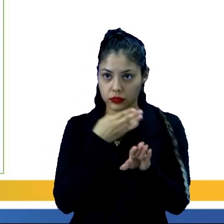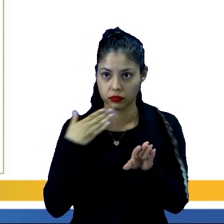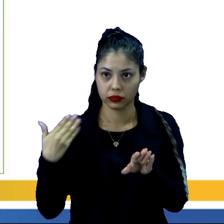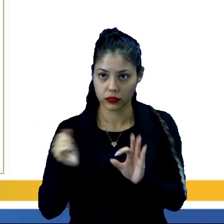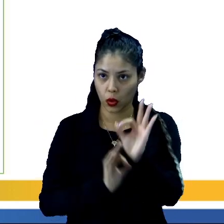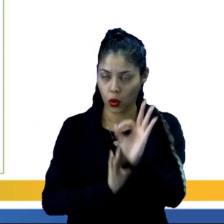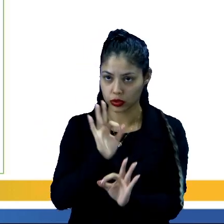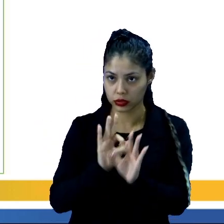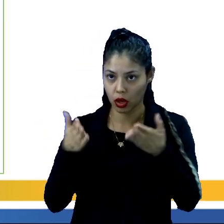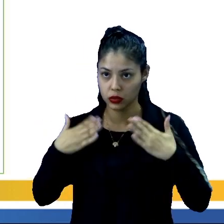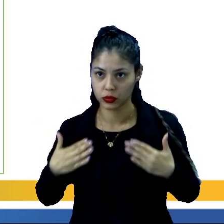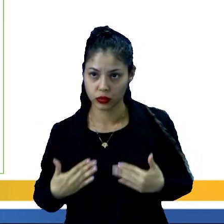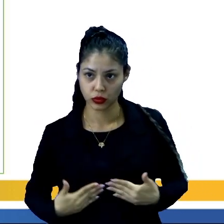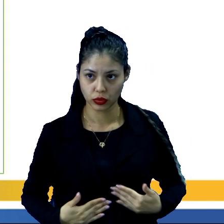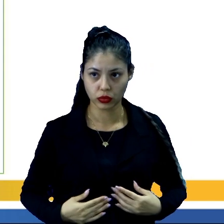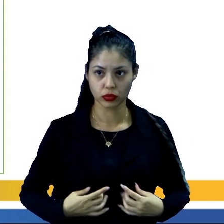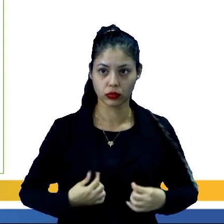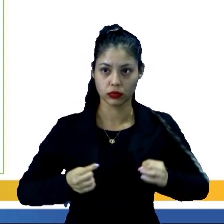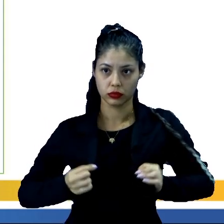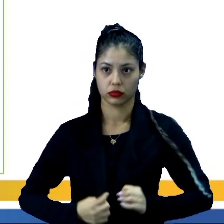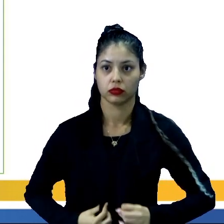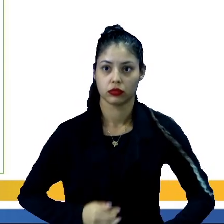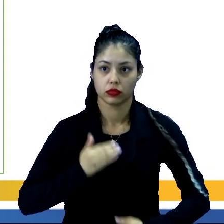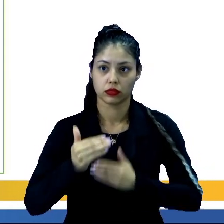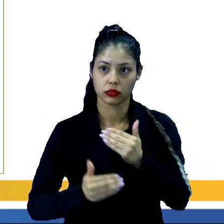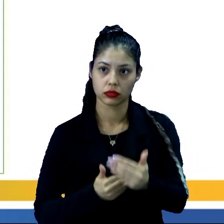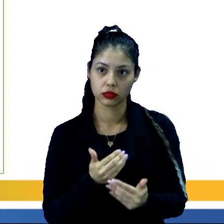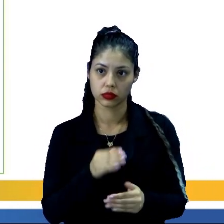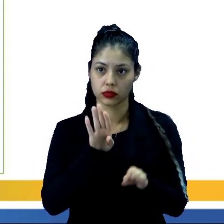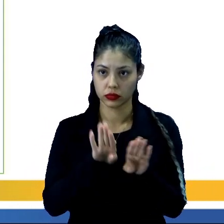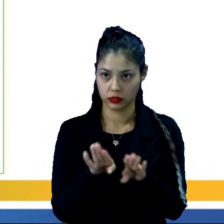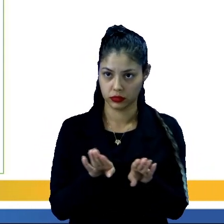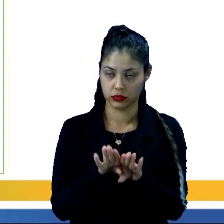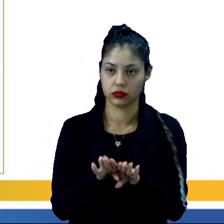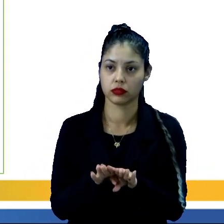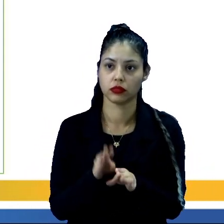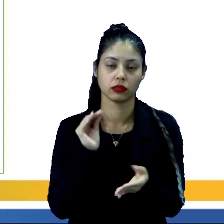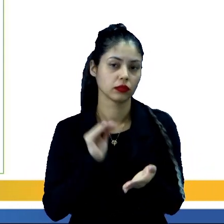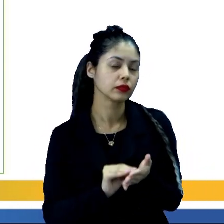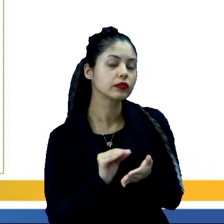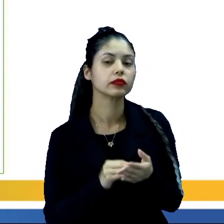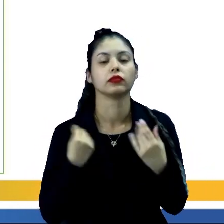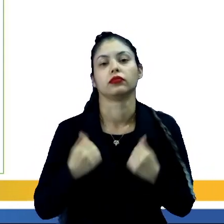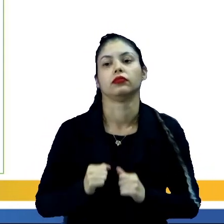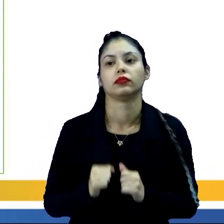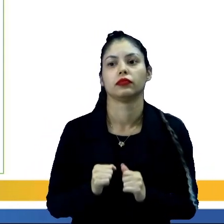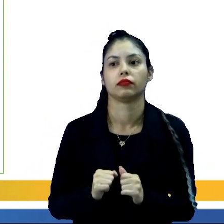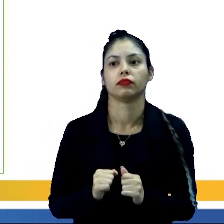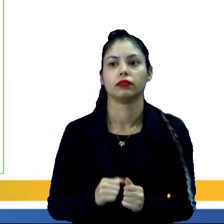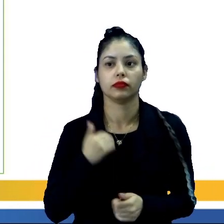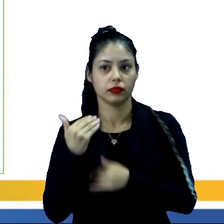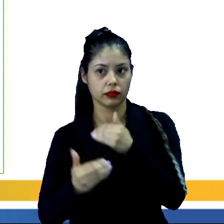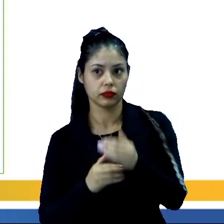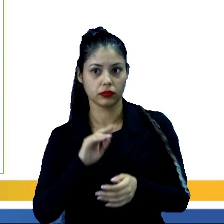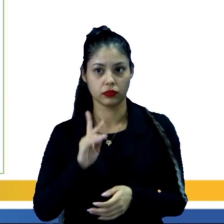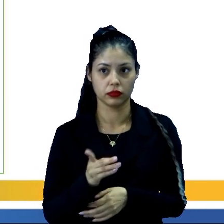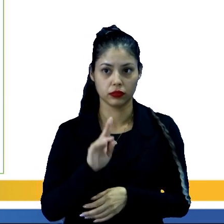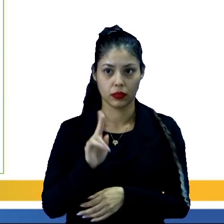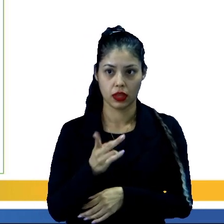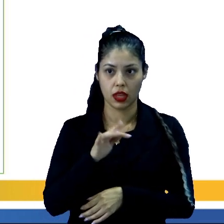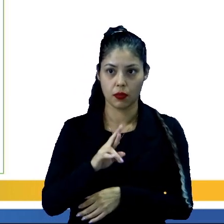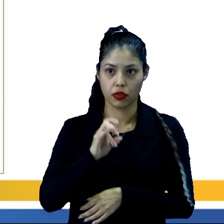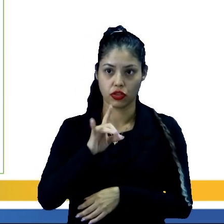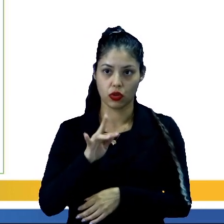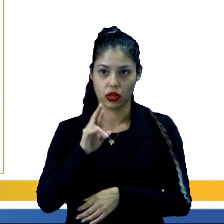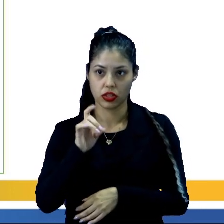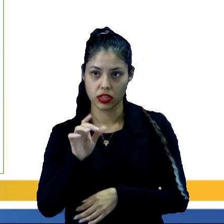ali o funcionamento do nosso metabolismo. Ela é muito importante porque na sua falta a gente pode desenvolver o